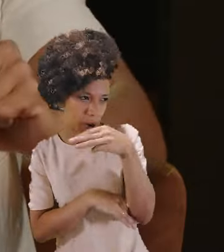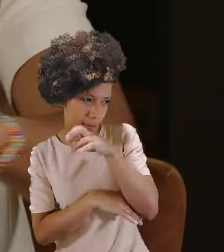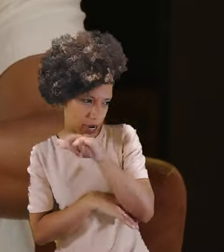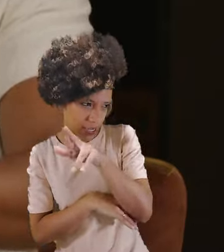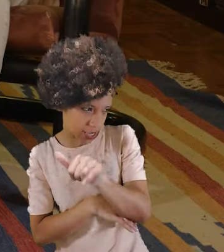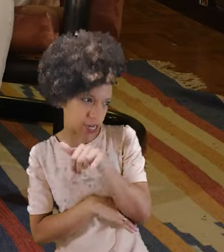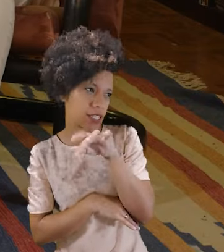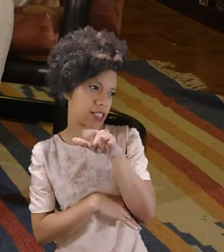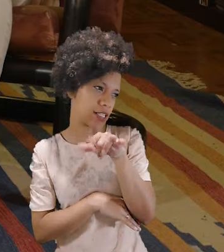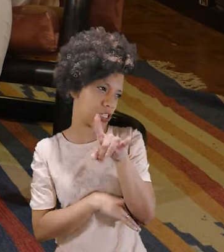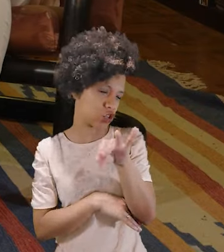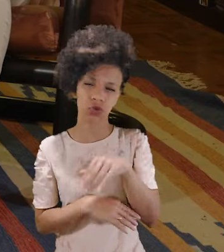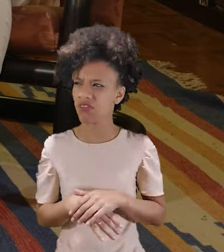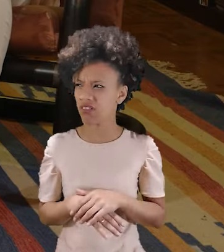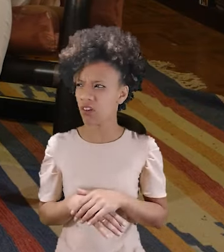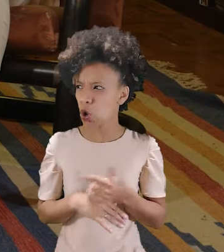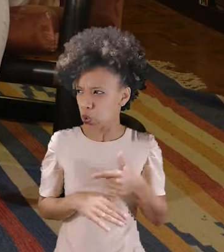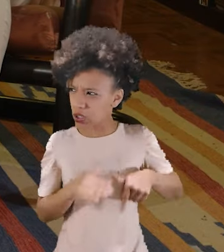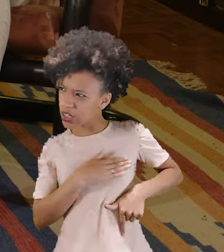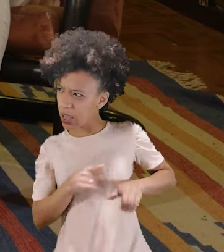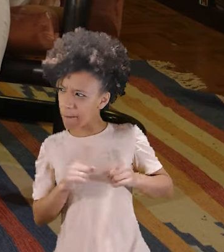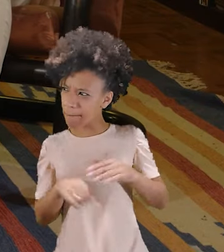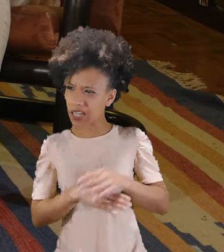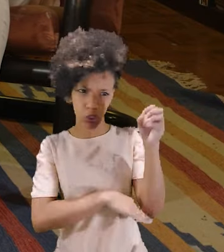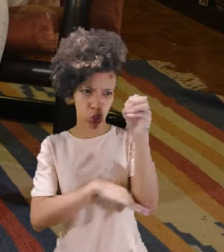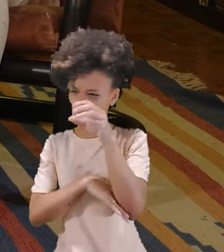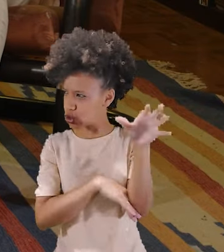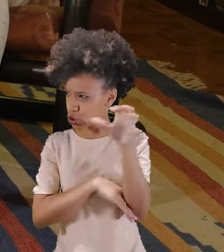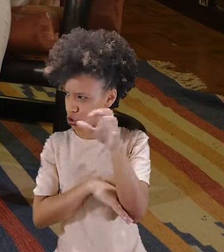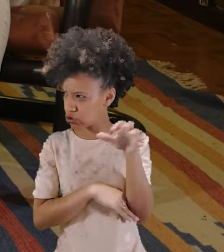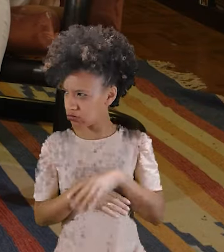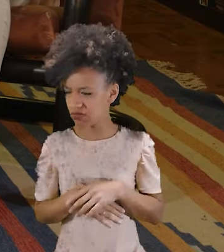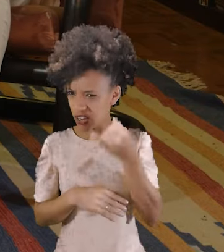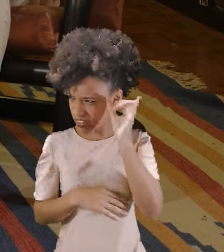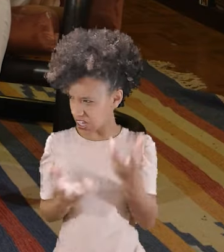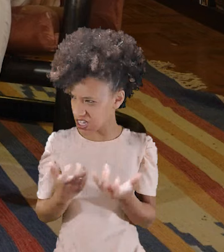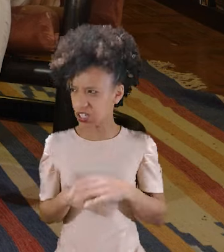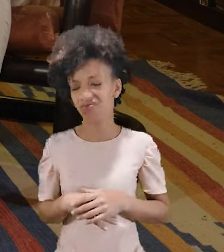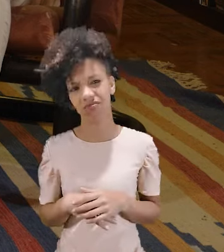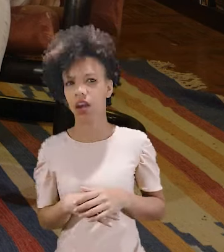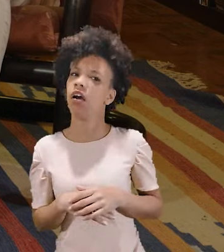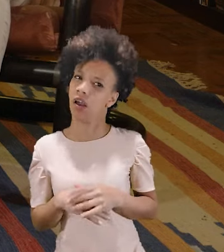né que você pode tentar jogar de novo a metralhadora tem uma mangueira Pois é a mangueira